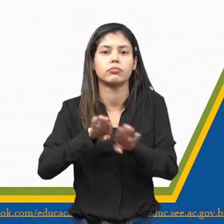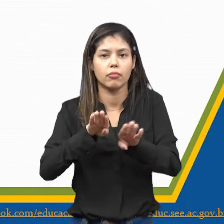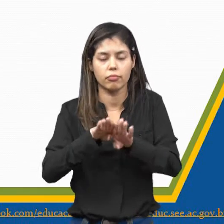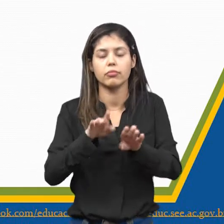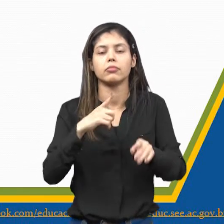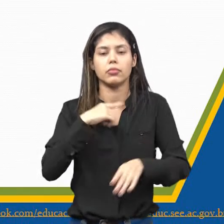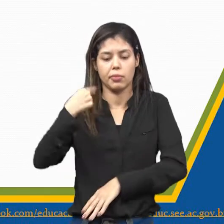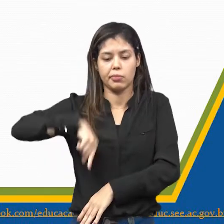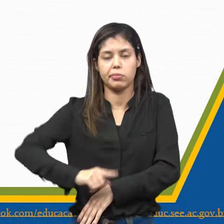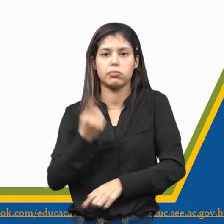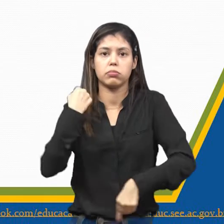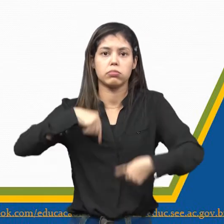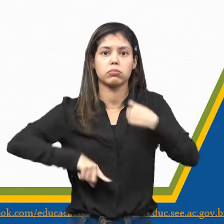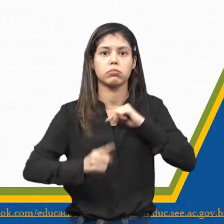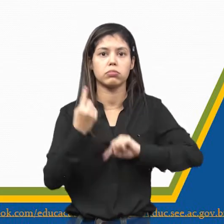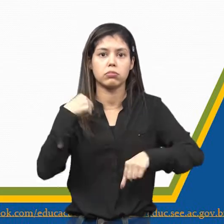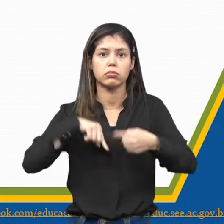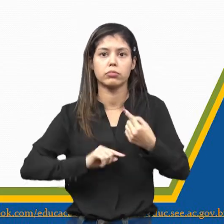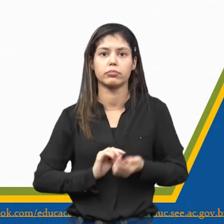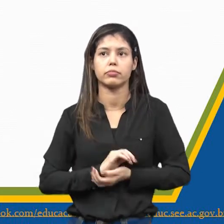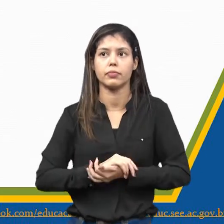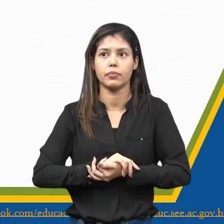delas.